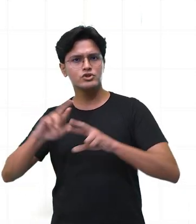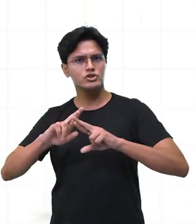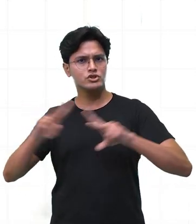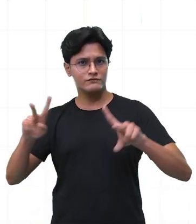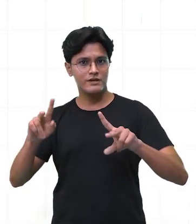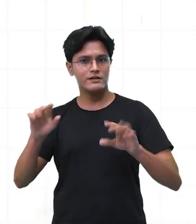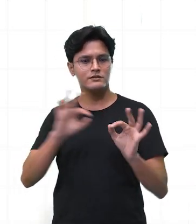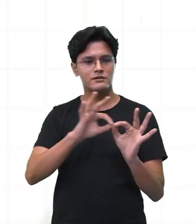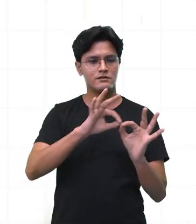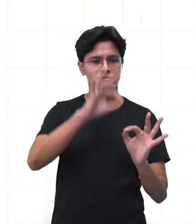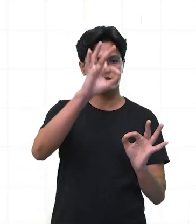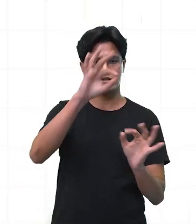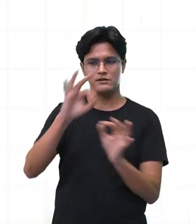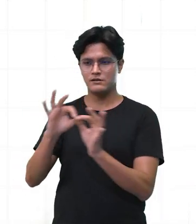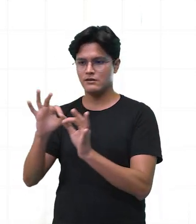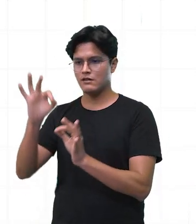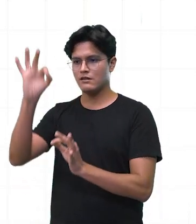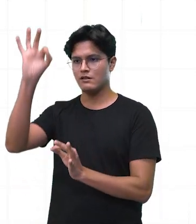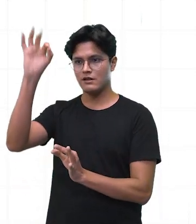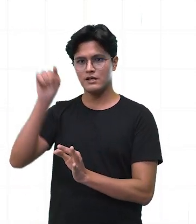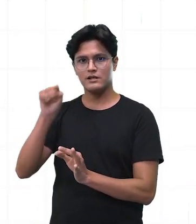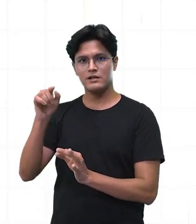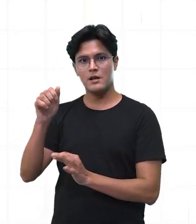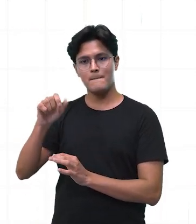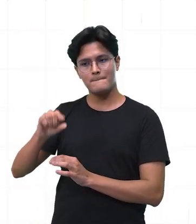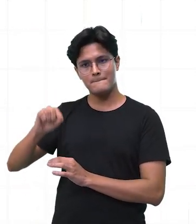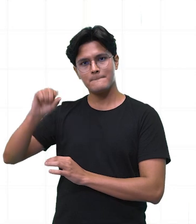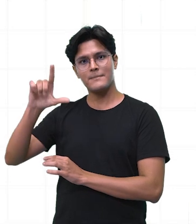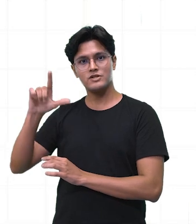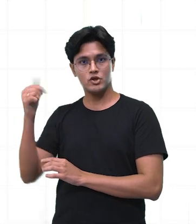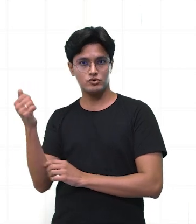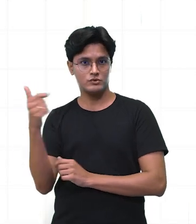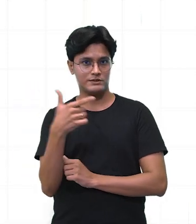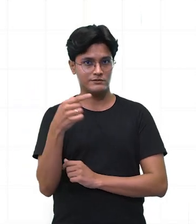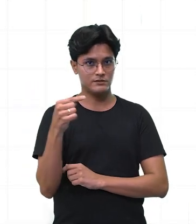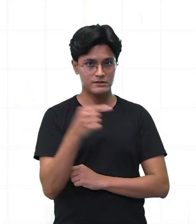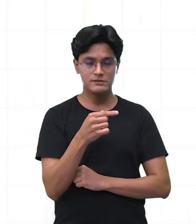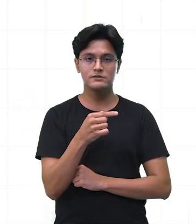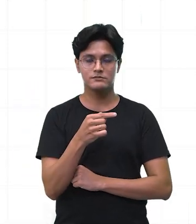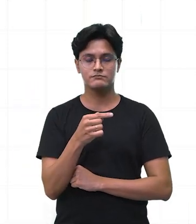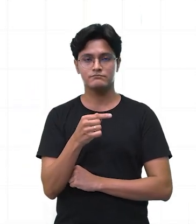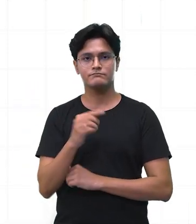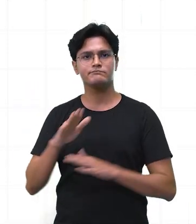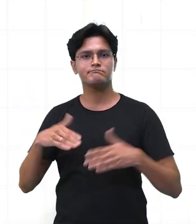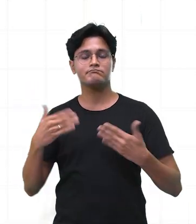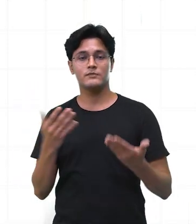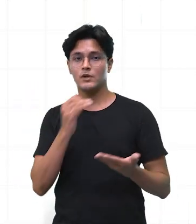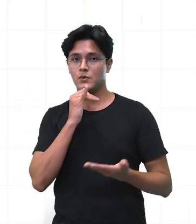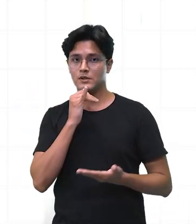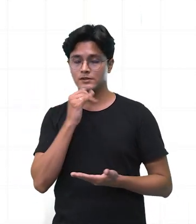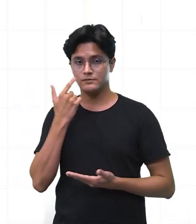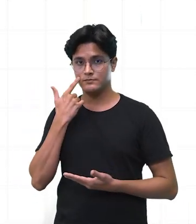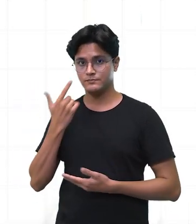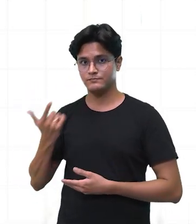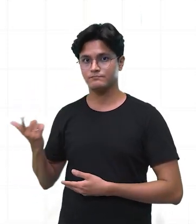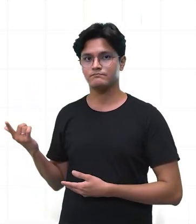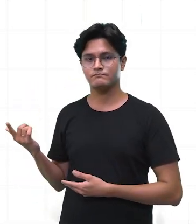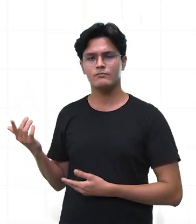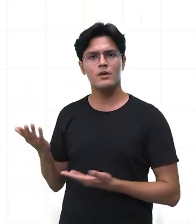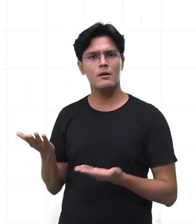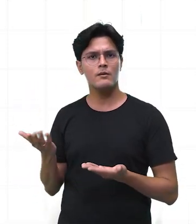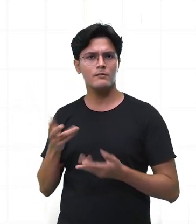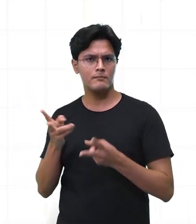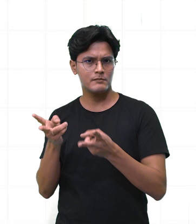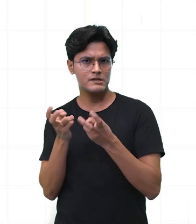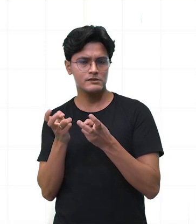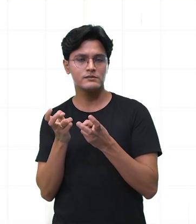Então, trata-se de um polígono que ele não é regular. Muito bem, então, nesse caso, ó, veja que nós